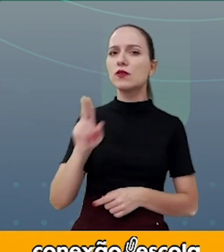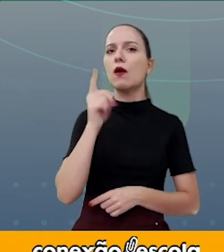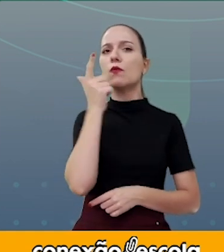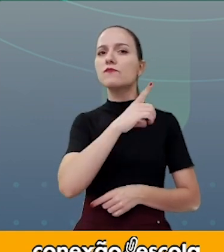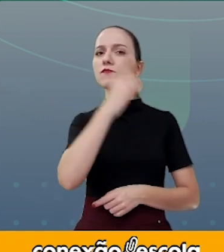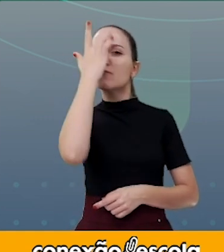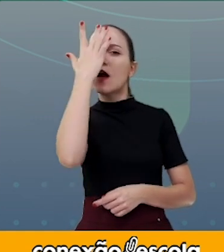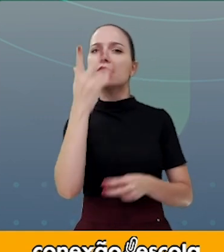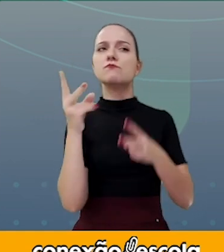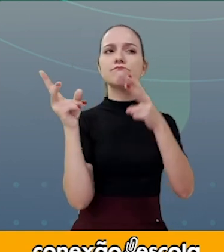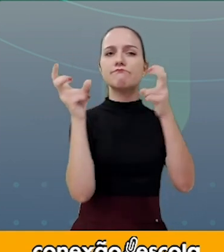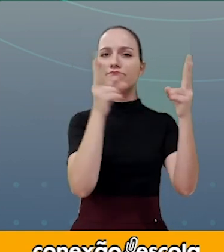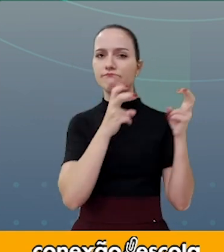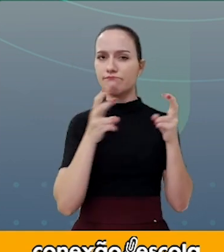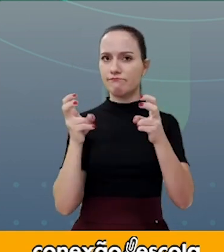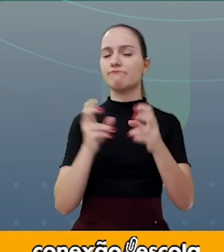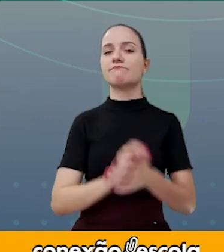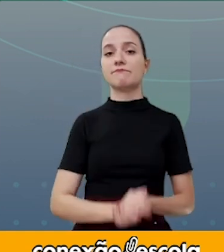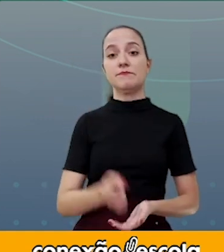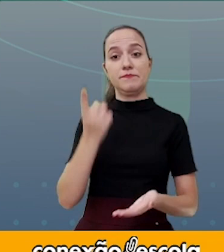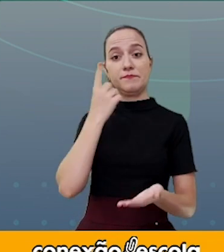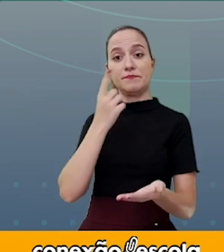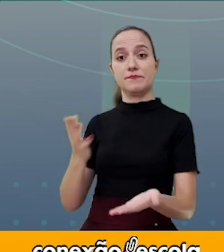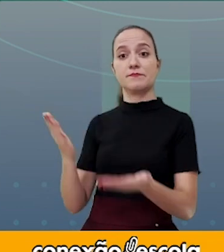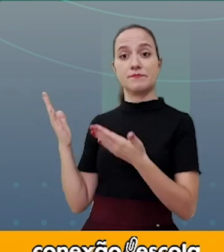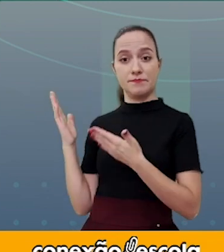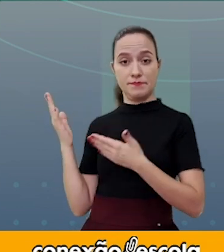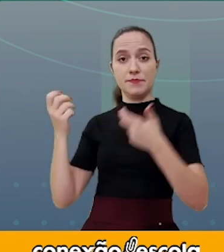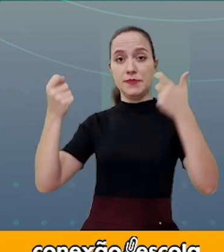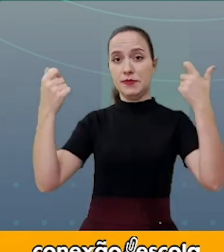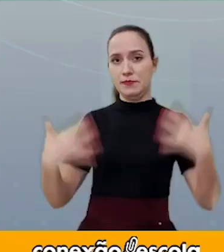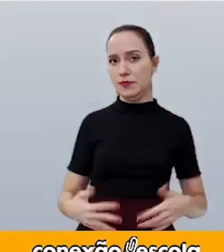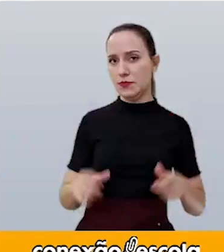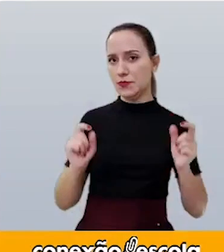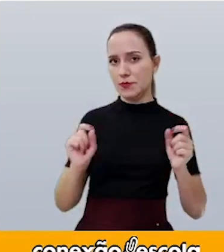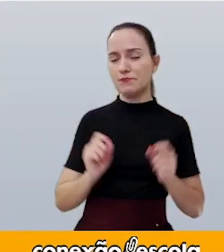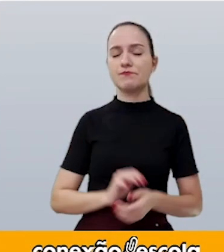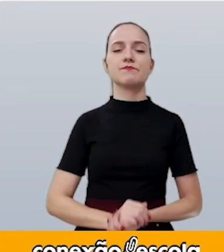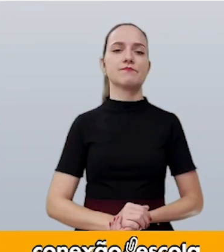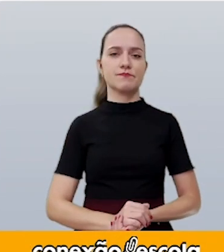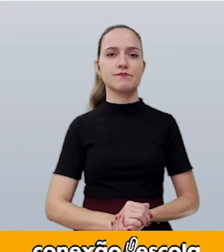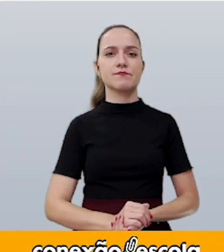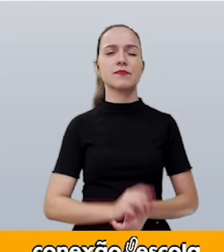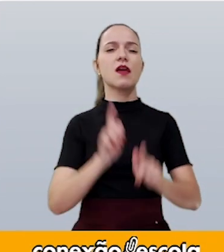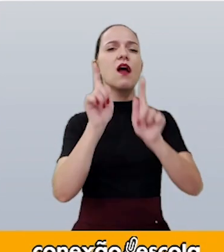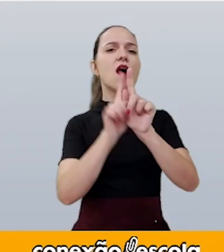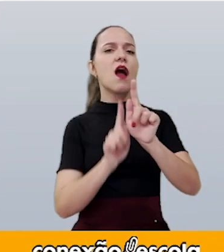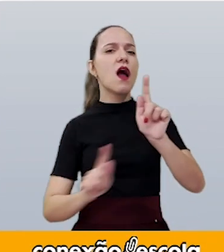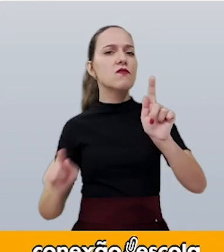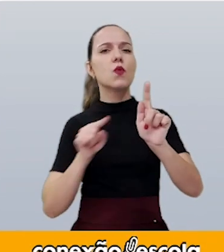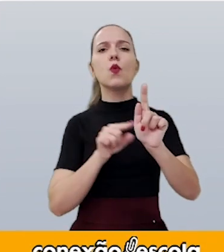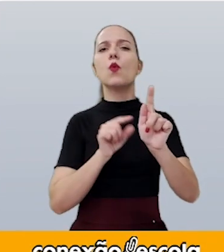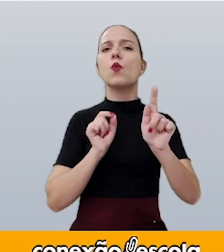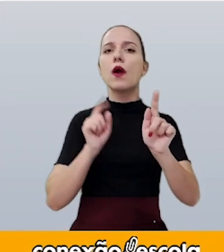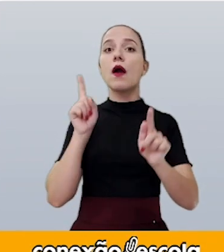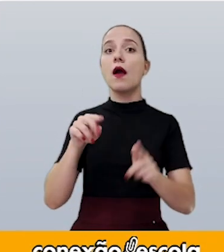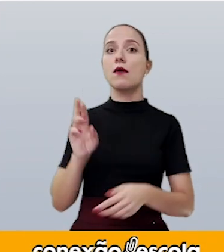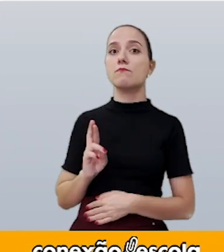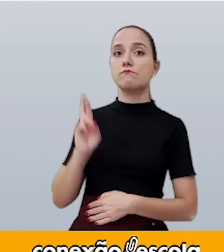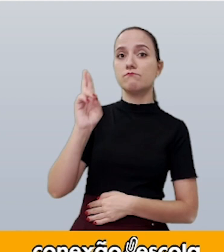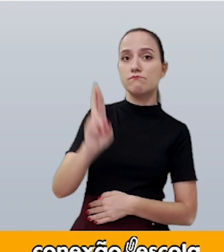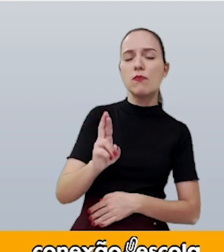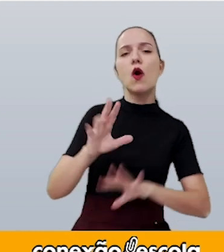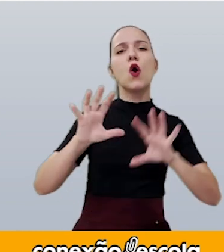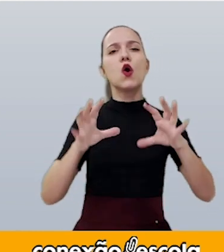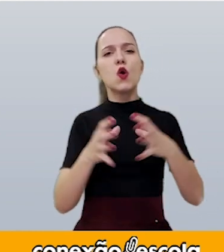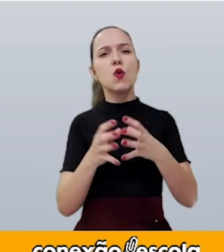a visualização. Olha só o que o slide nos diz. O gráfico é uma representação de um conjunto